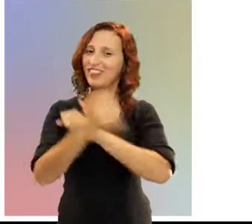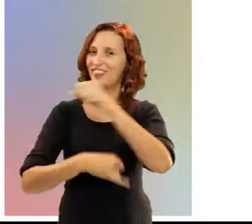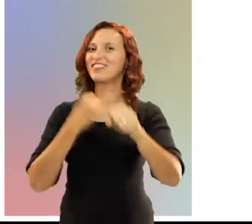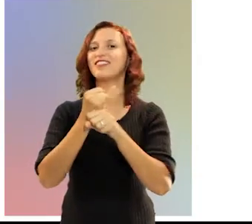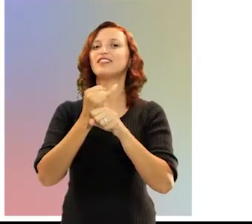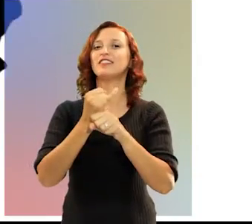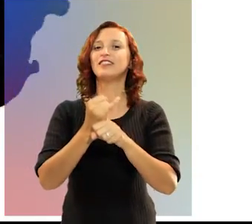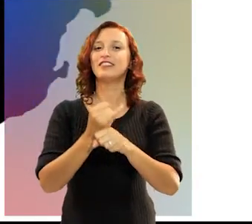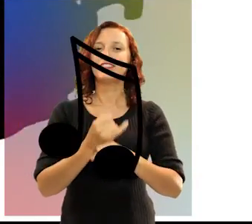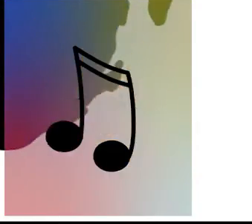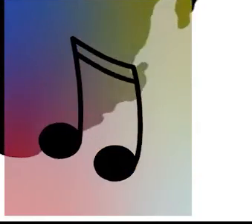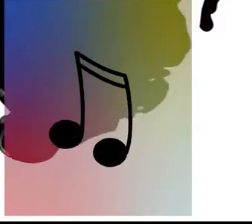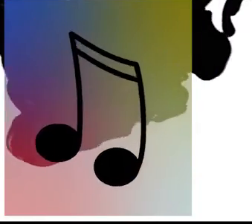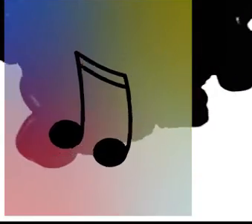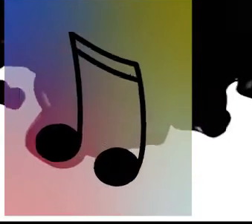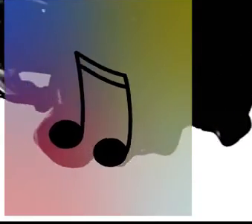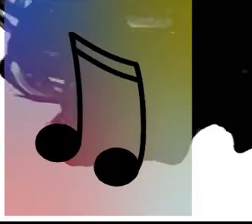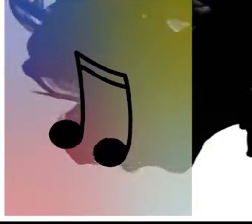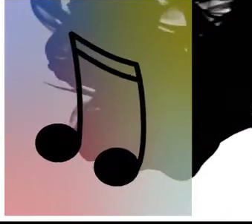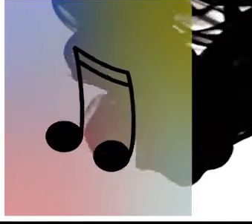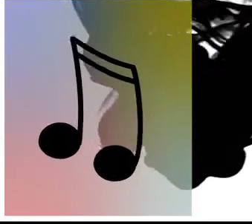internet.